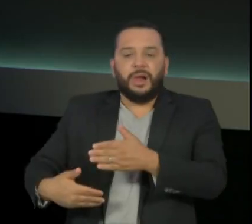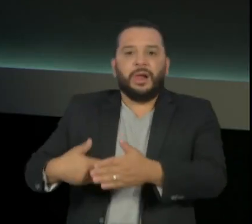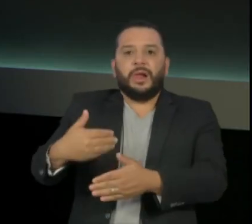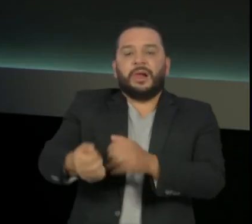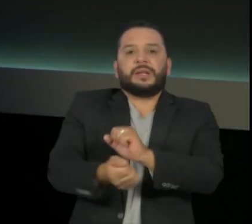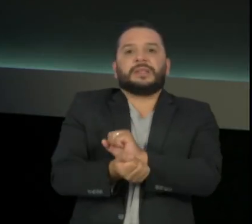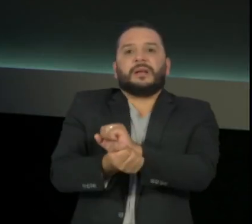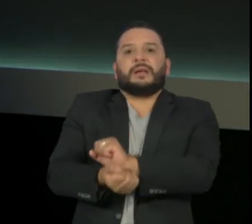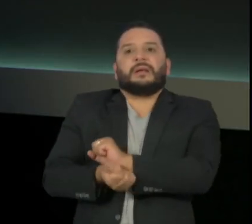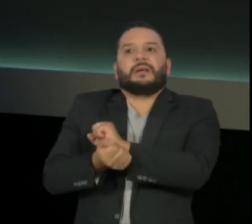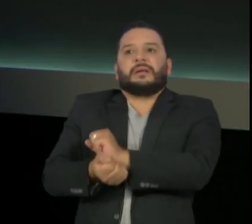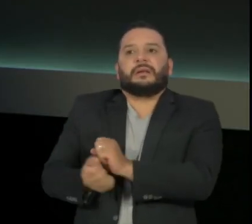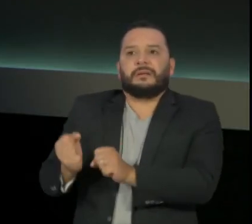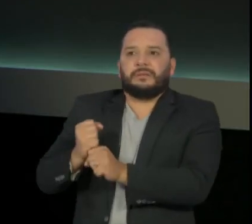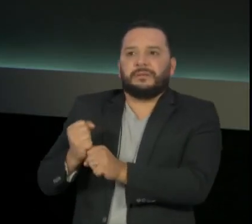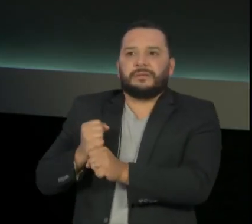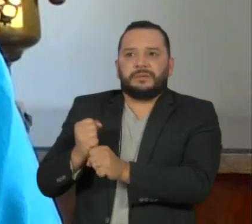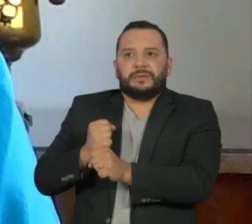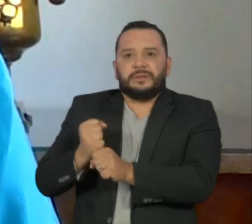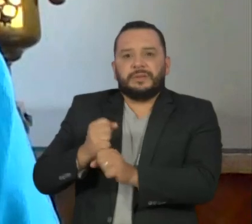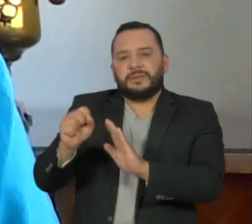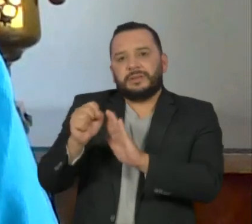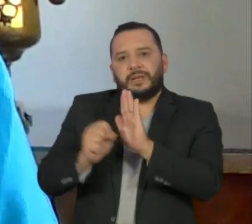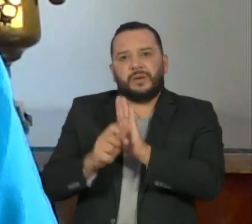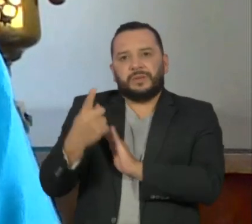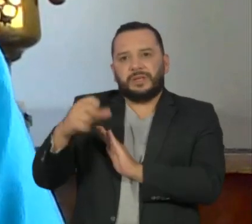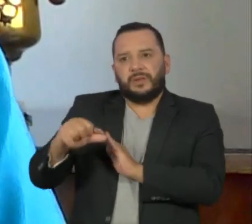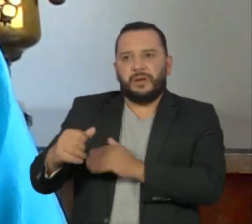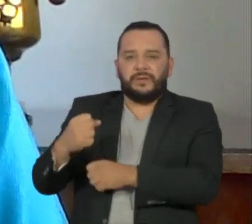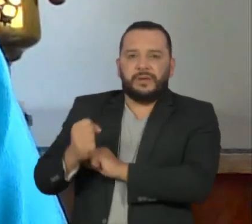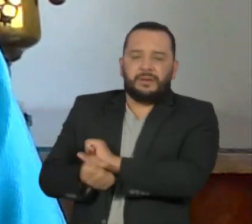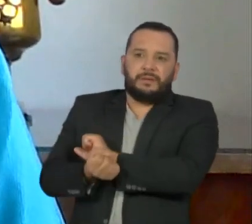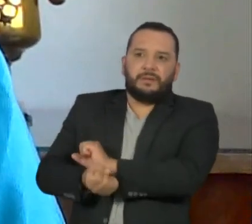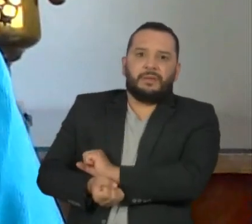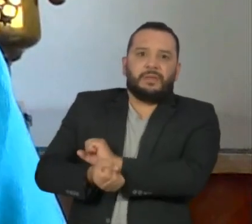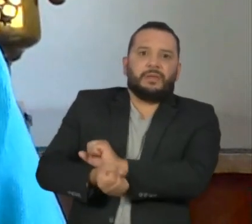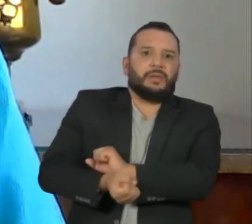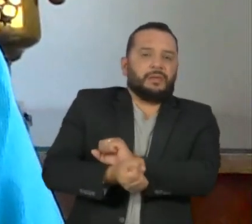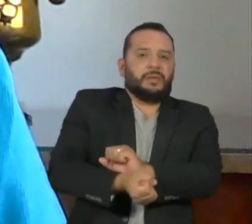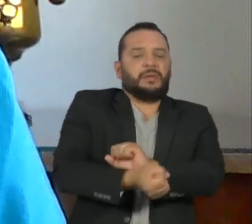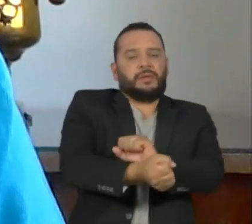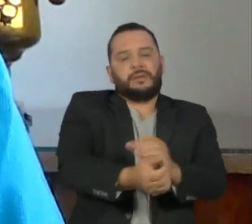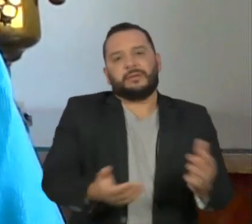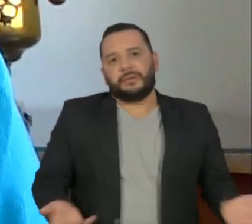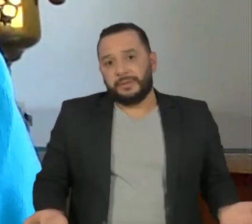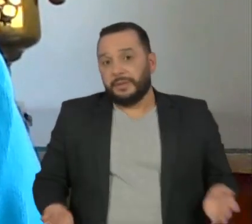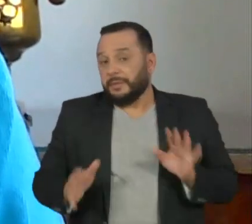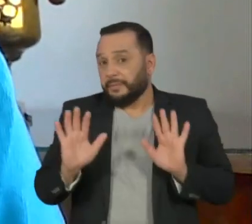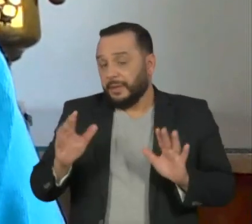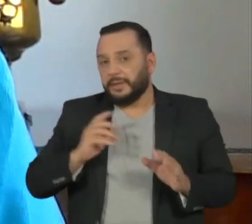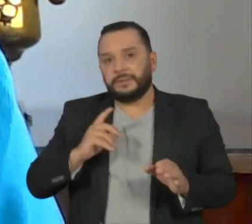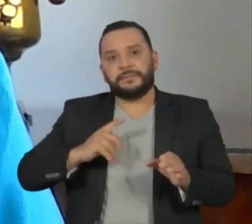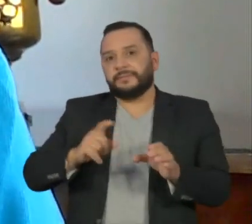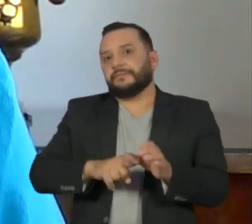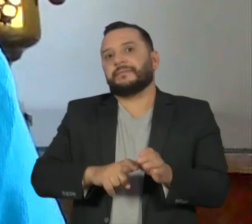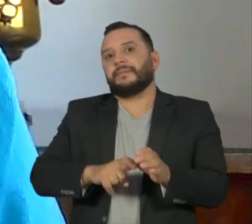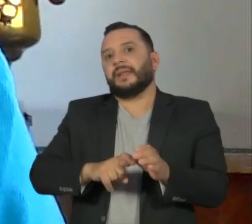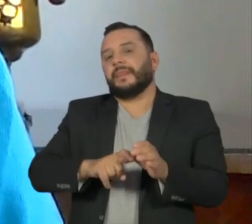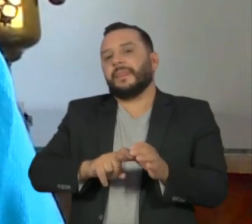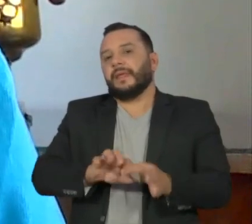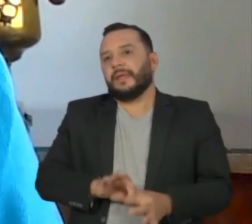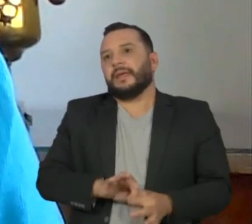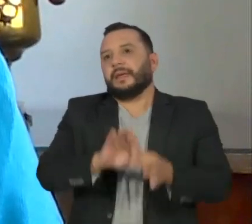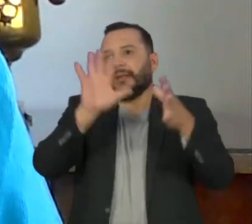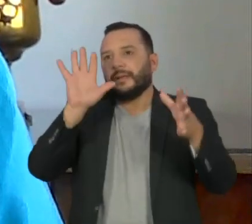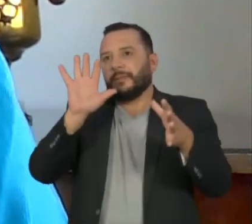Quer dizer, a grande, de certa forma, nós poderíamos dizer que a independência, da forma como foi feita,